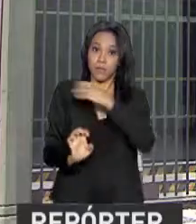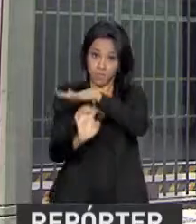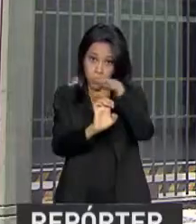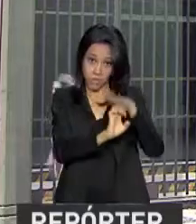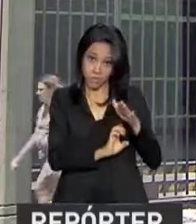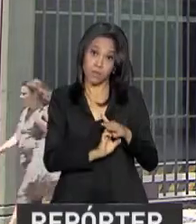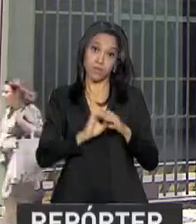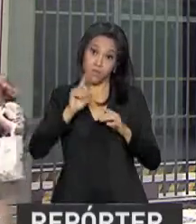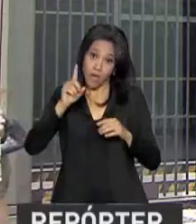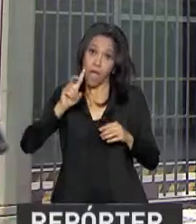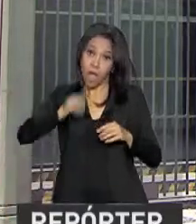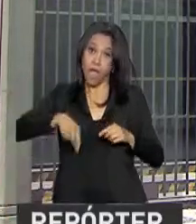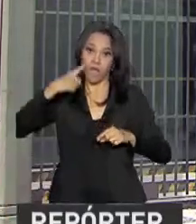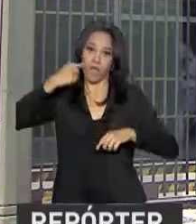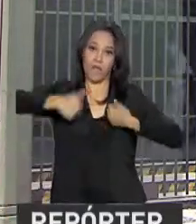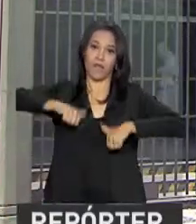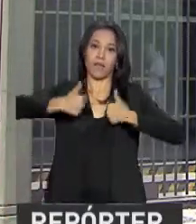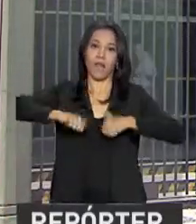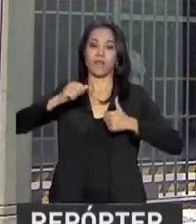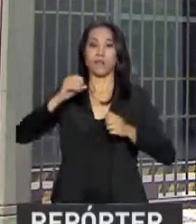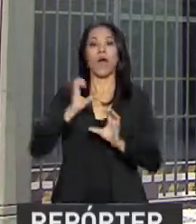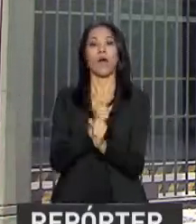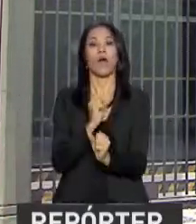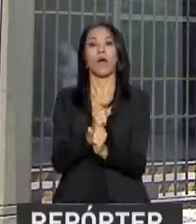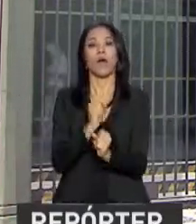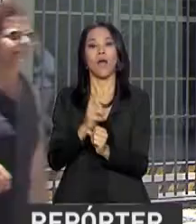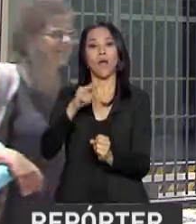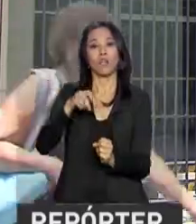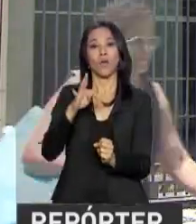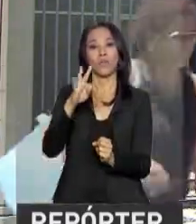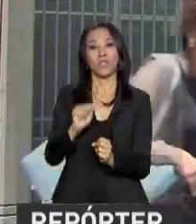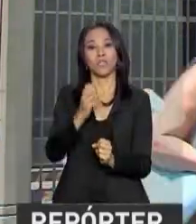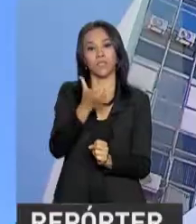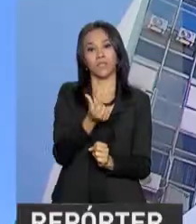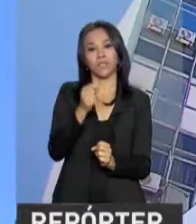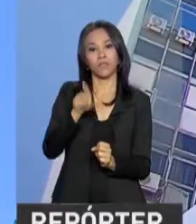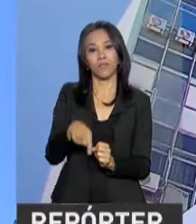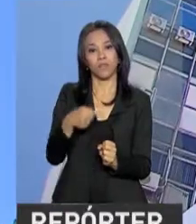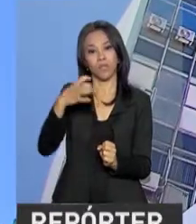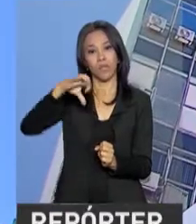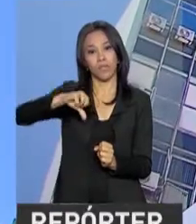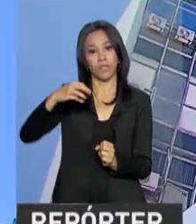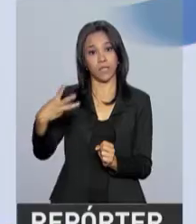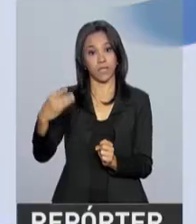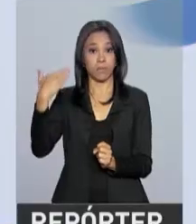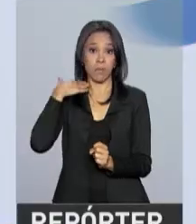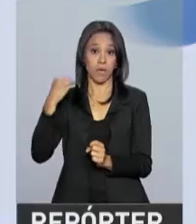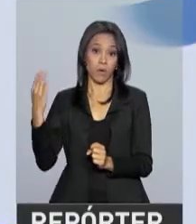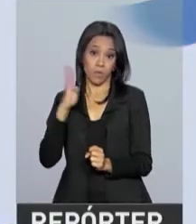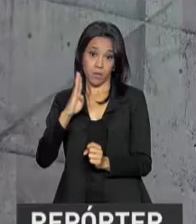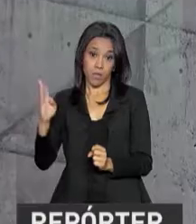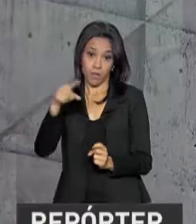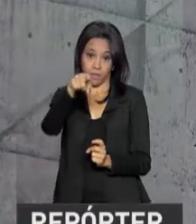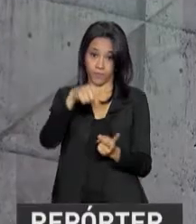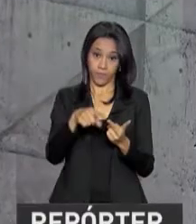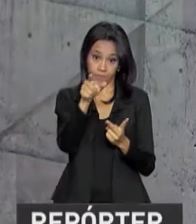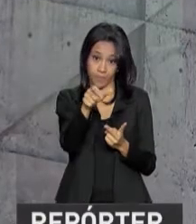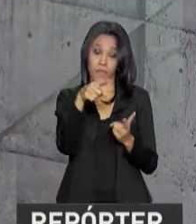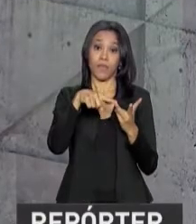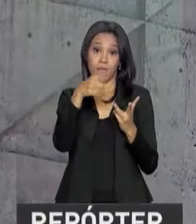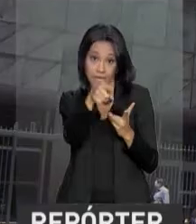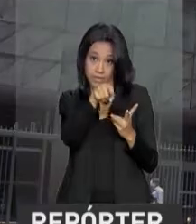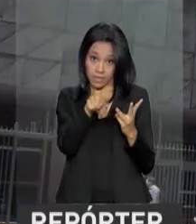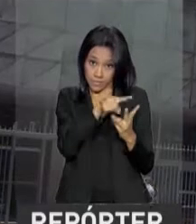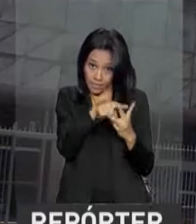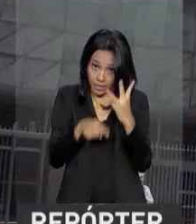a média das notas ficou em 6,92 3 banco do brasil eletrobrás e petrobrás